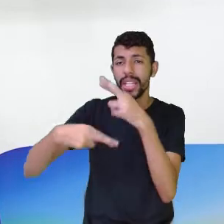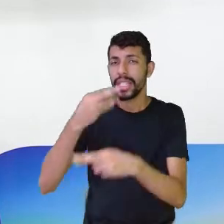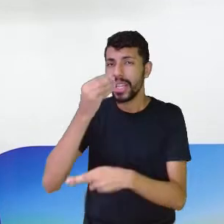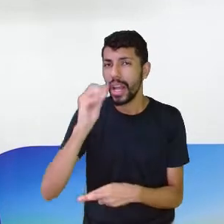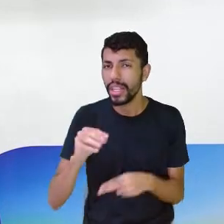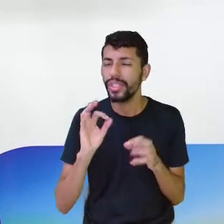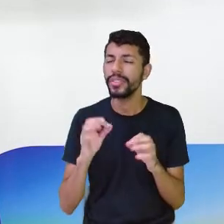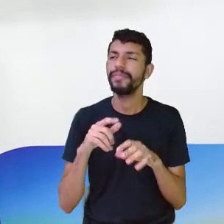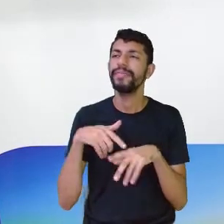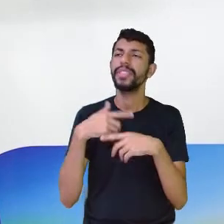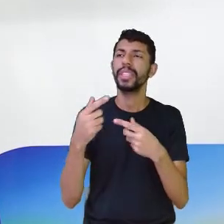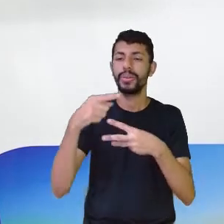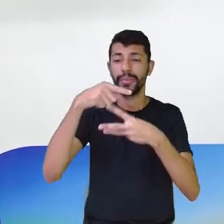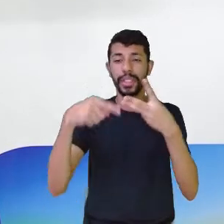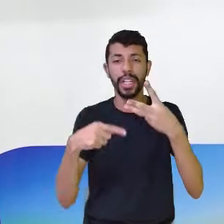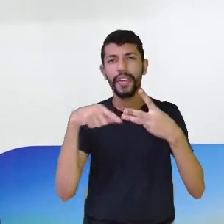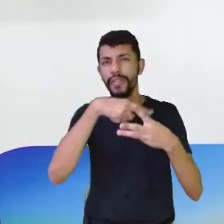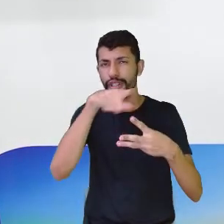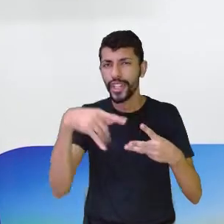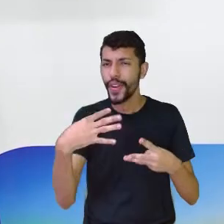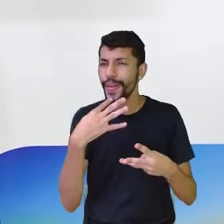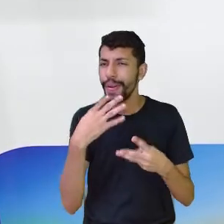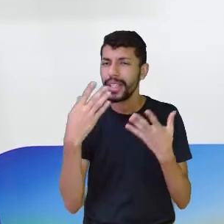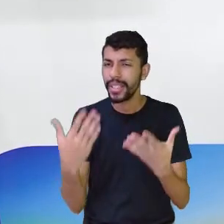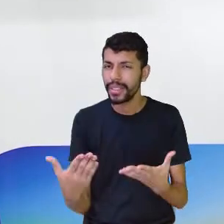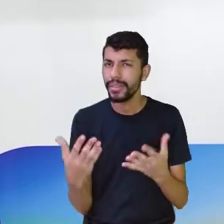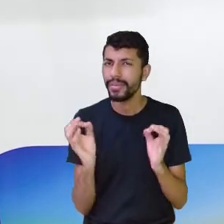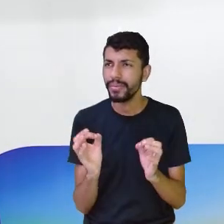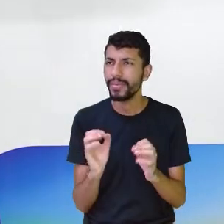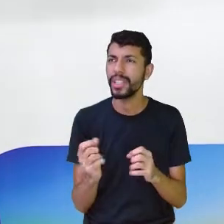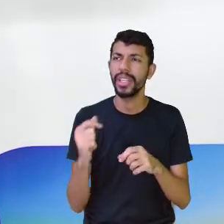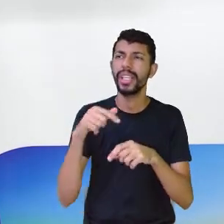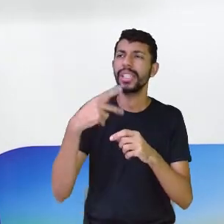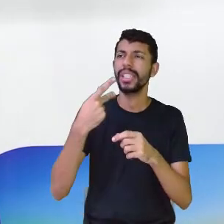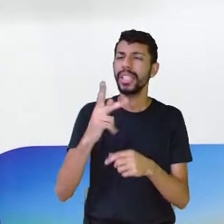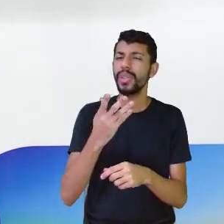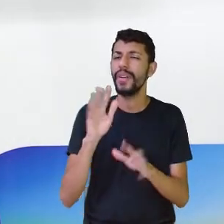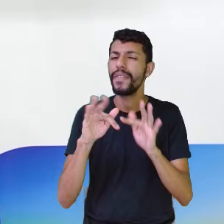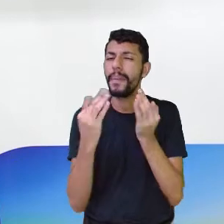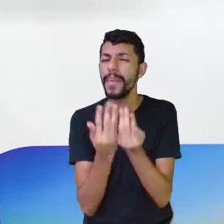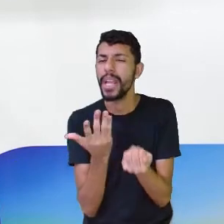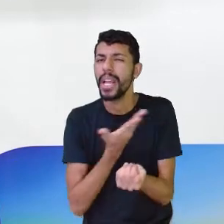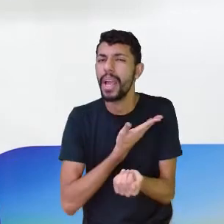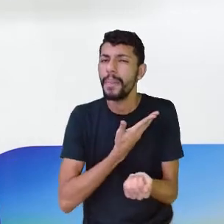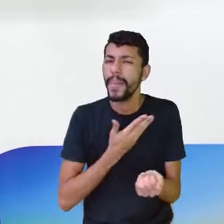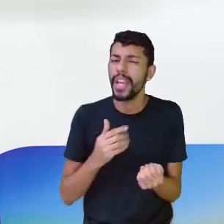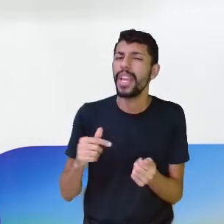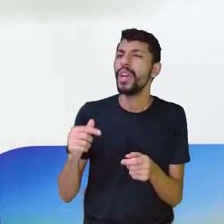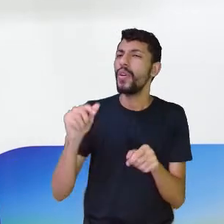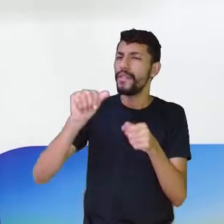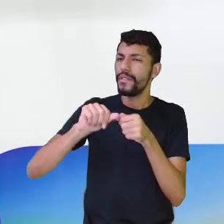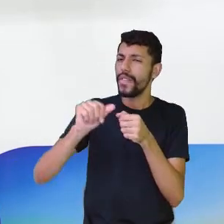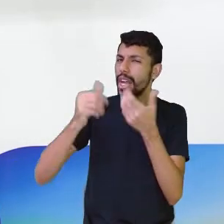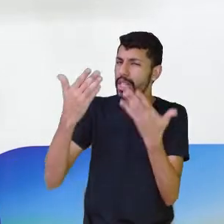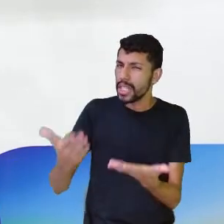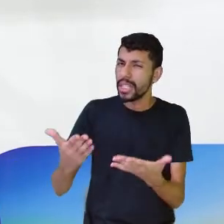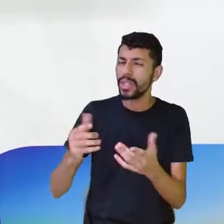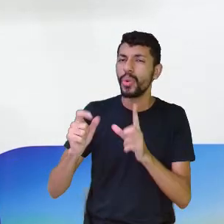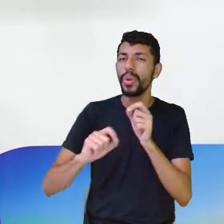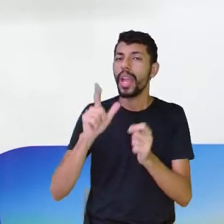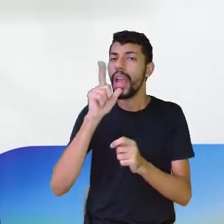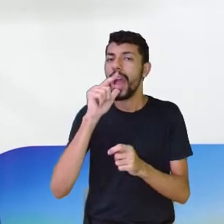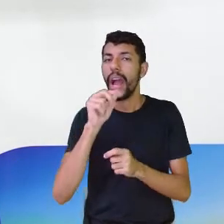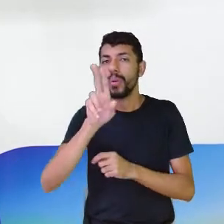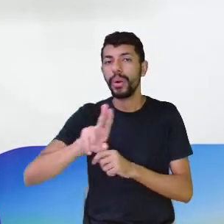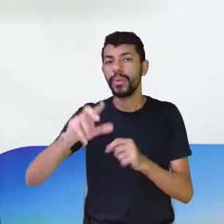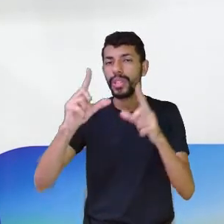as pessoas, seus amigos, seus colegas, sua família? Vem economizando água, a gente busca esse processo